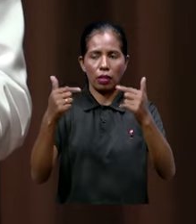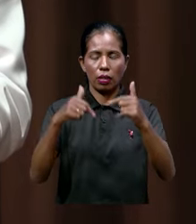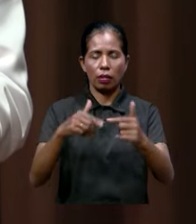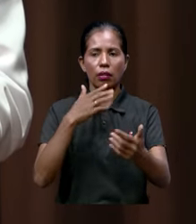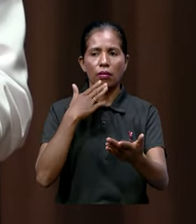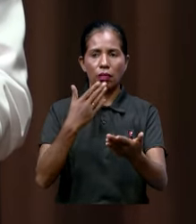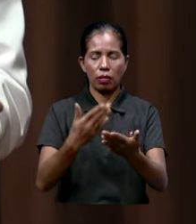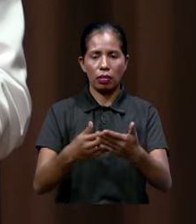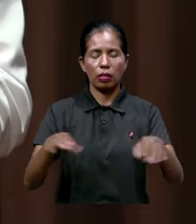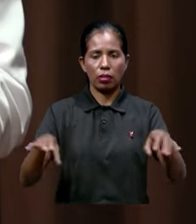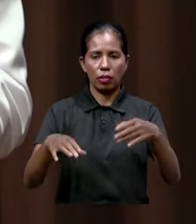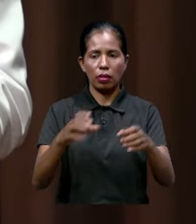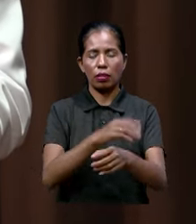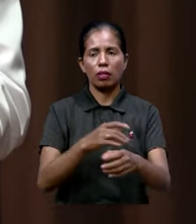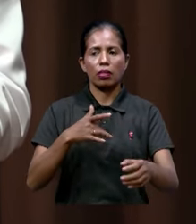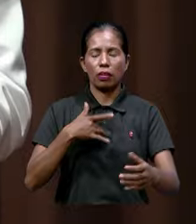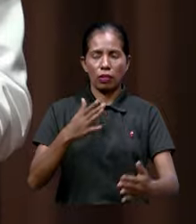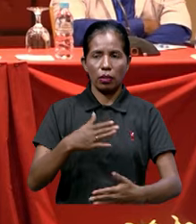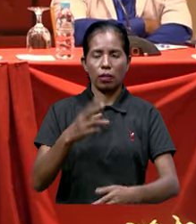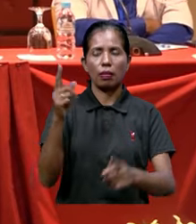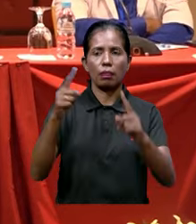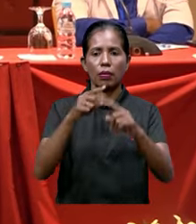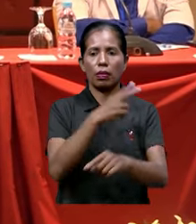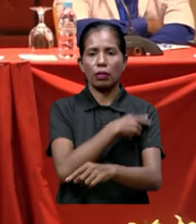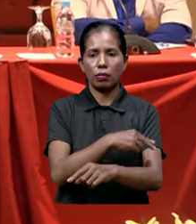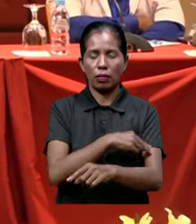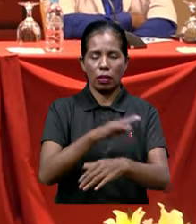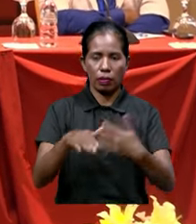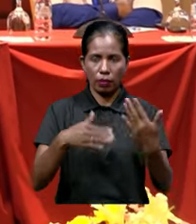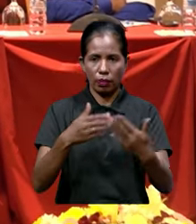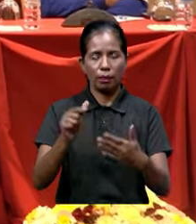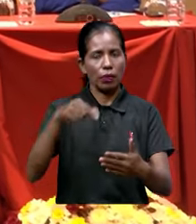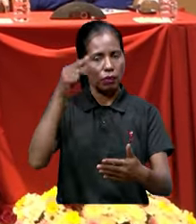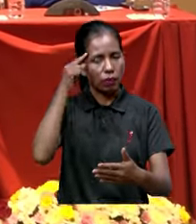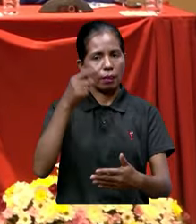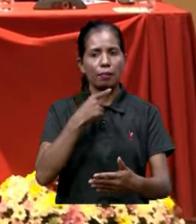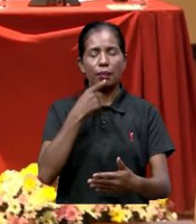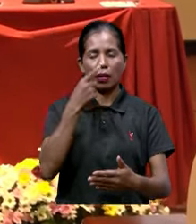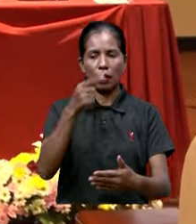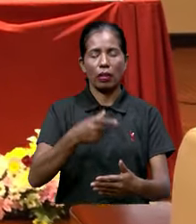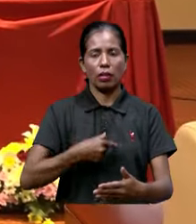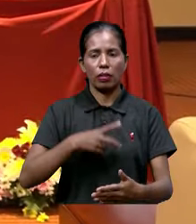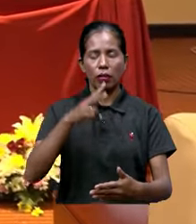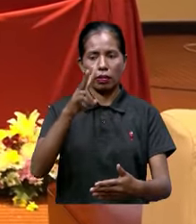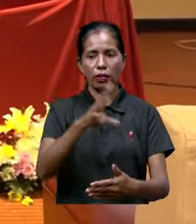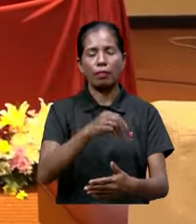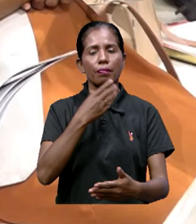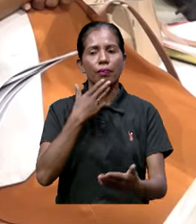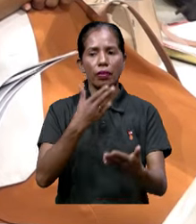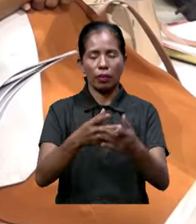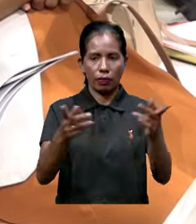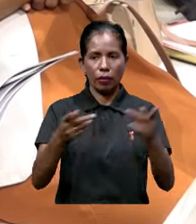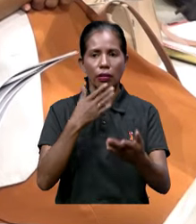qualidade prestação satisfação para itene hospital governante ne fiar kata que Hospital Nacional Guido Valadares sai fatin digno ba